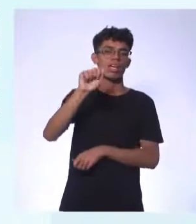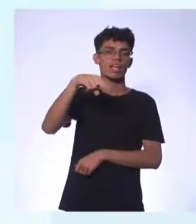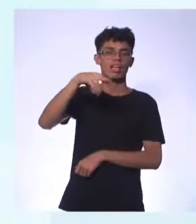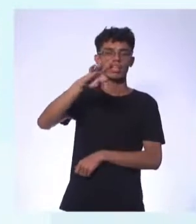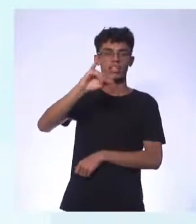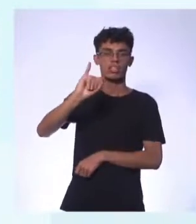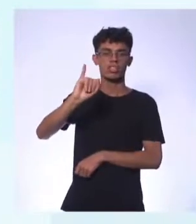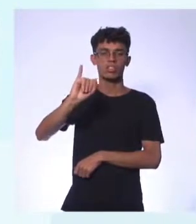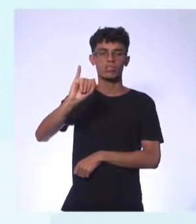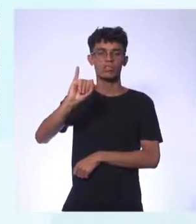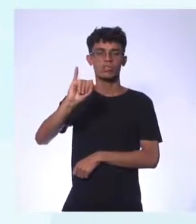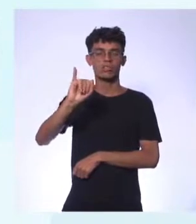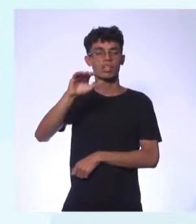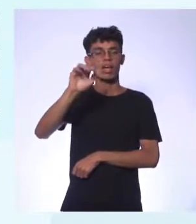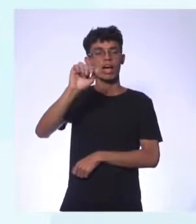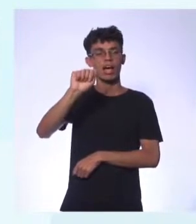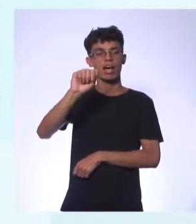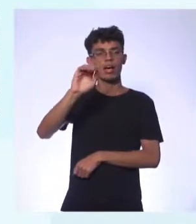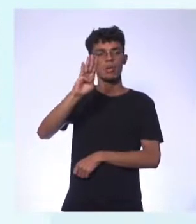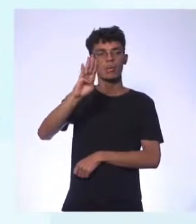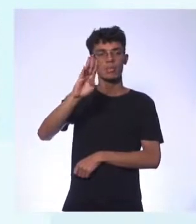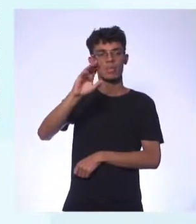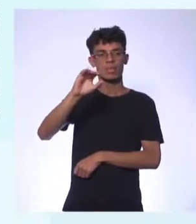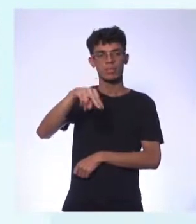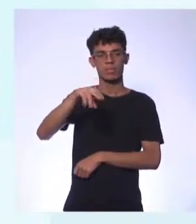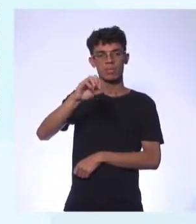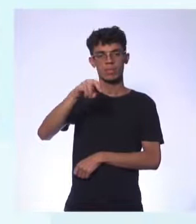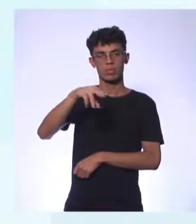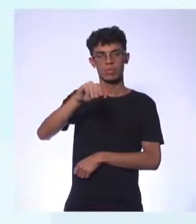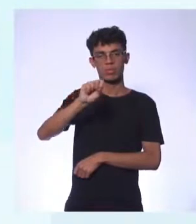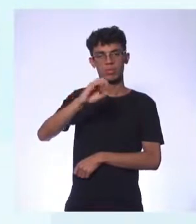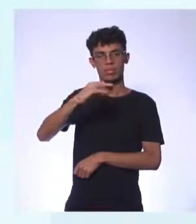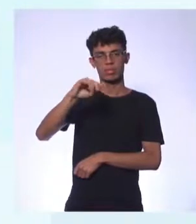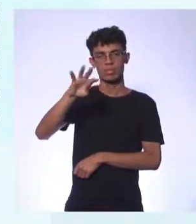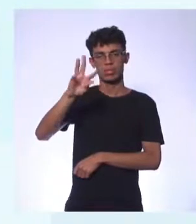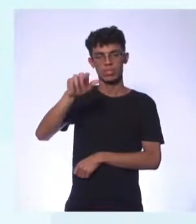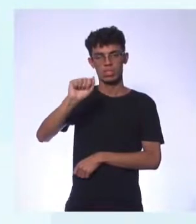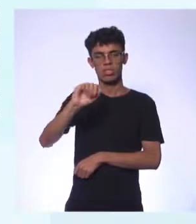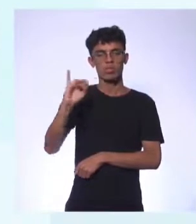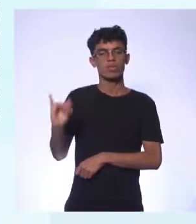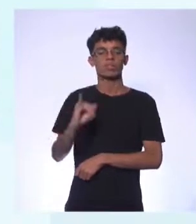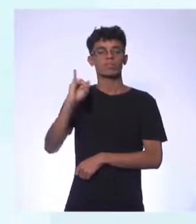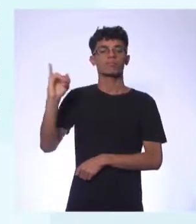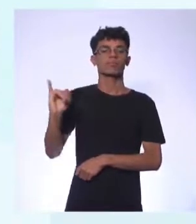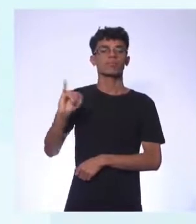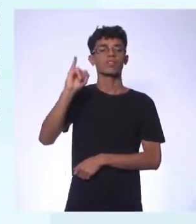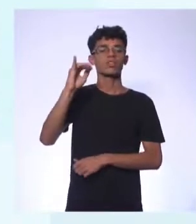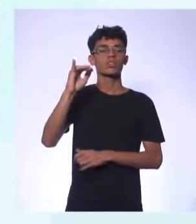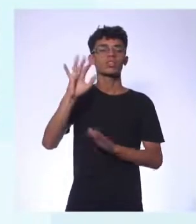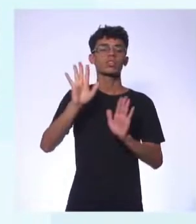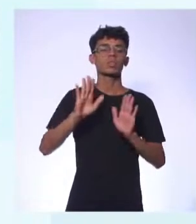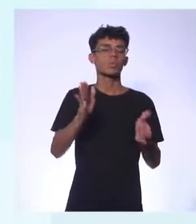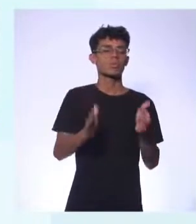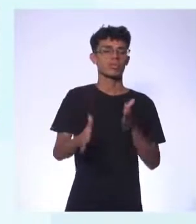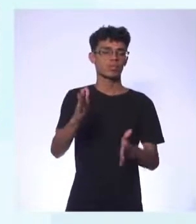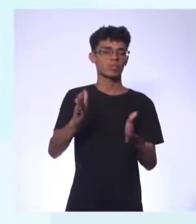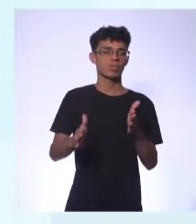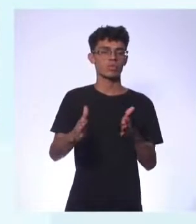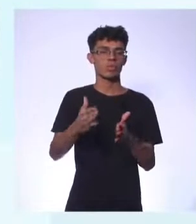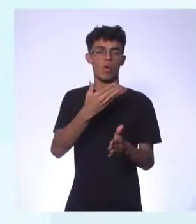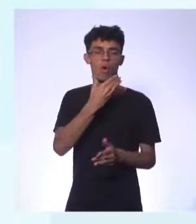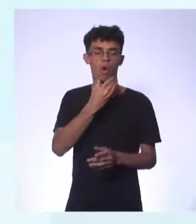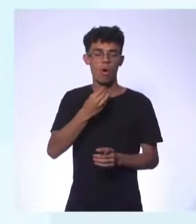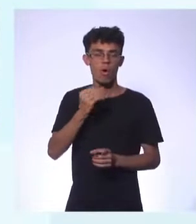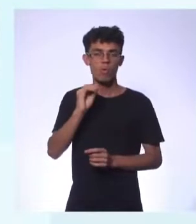e abolicionista. E ele, como cartunista, que foi um dos mais importantes aí, na época era o mais importante